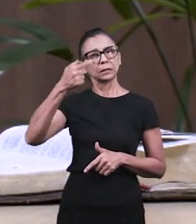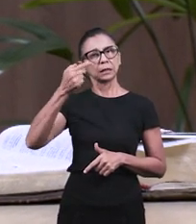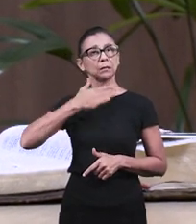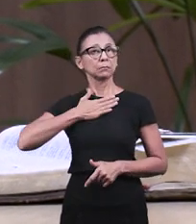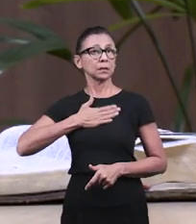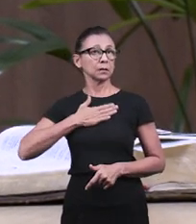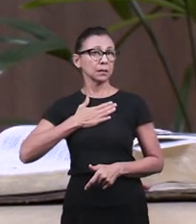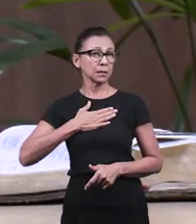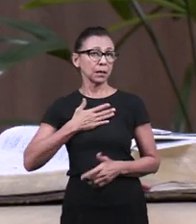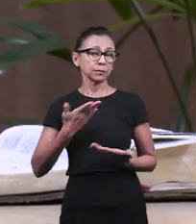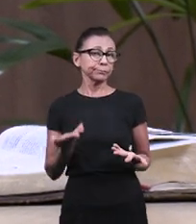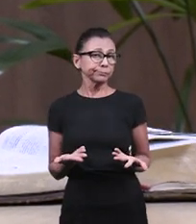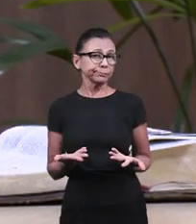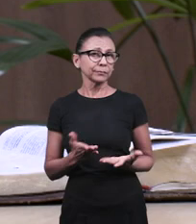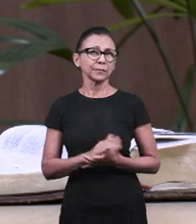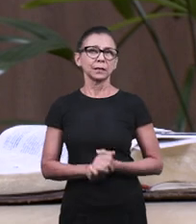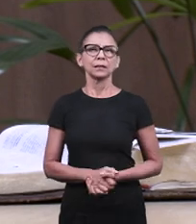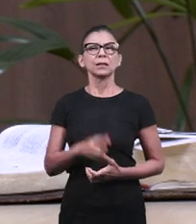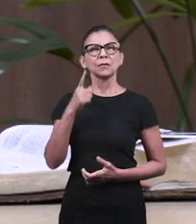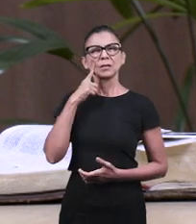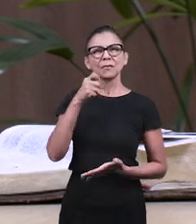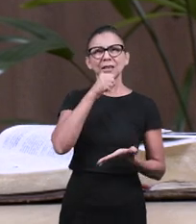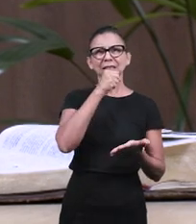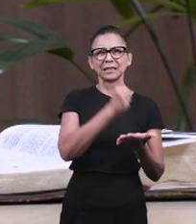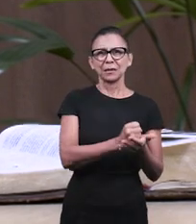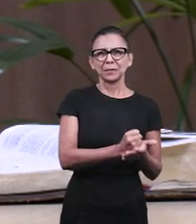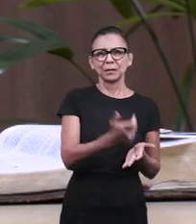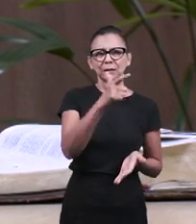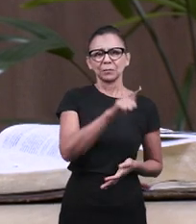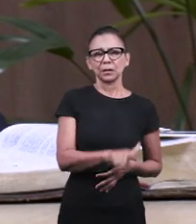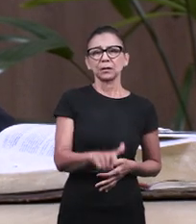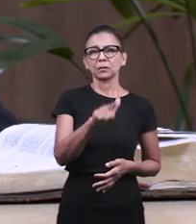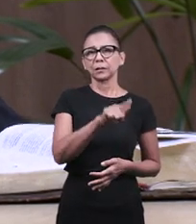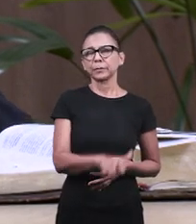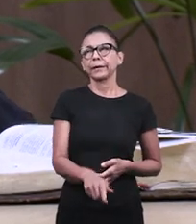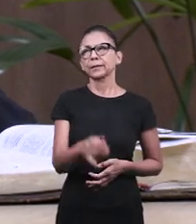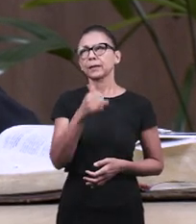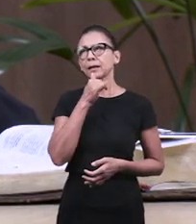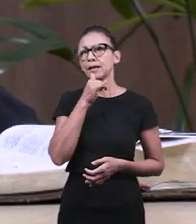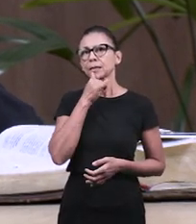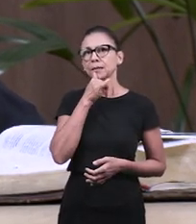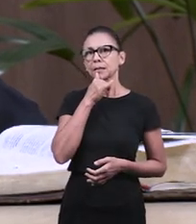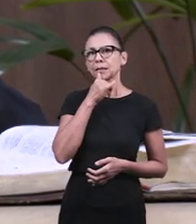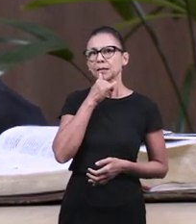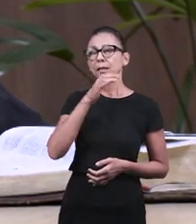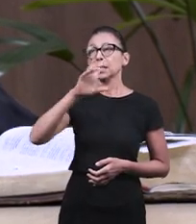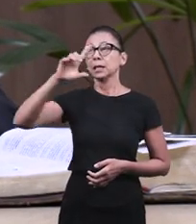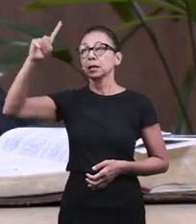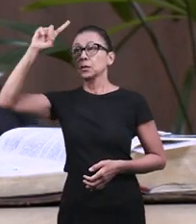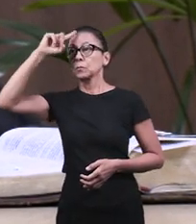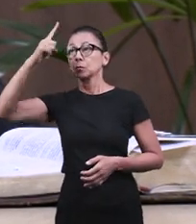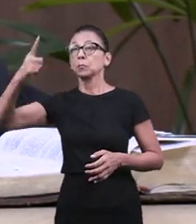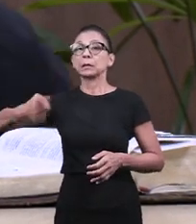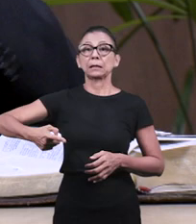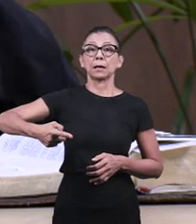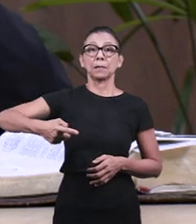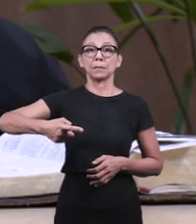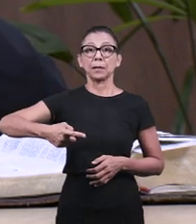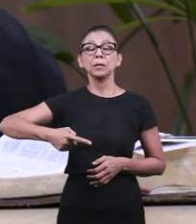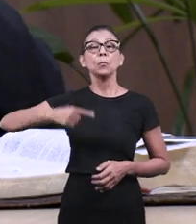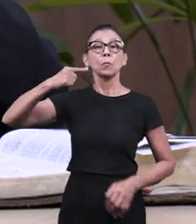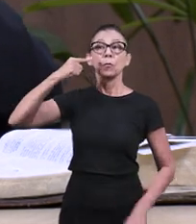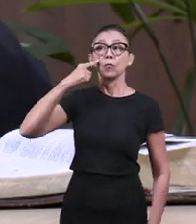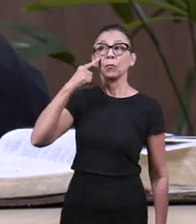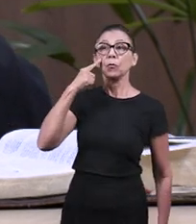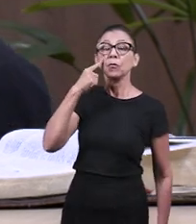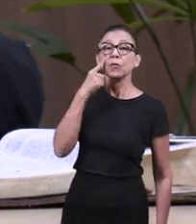Então você percebe que o Velho Testamento é cheio de repetições. É como se falasse assim, Deus nos deu um mandamento, vamos